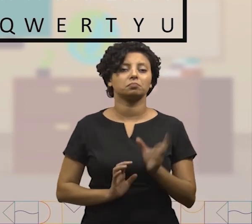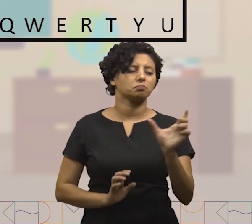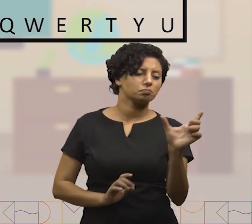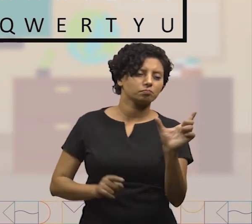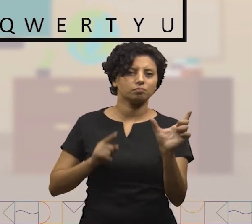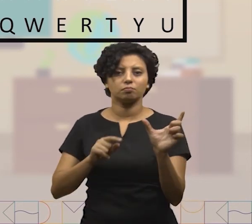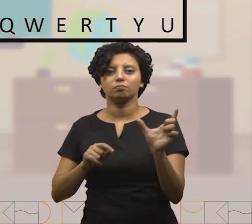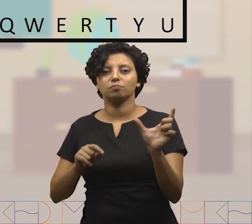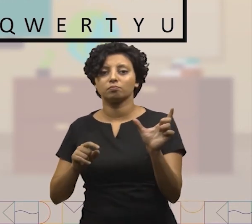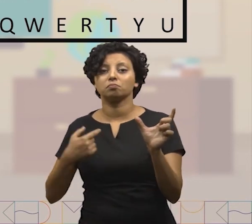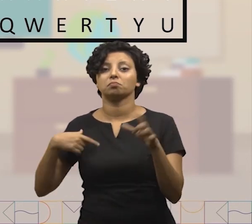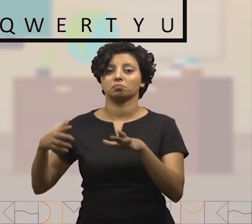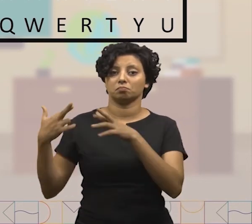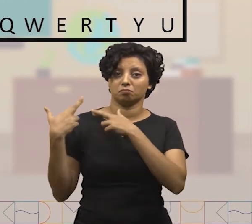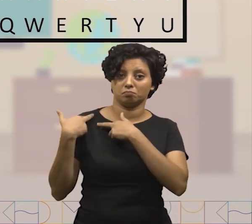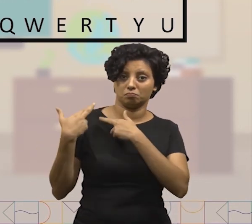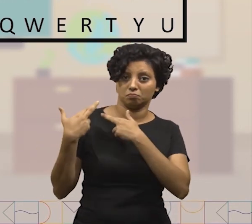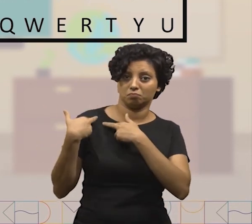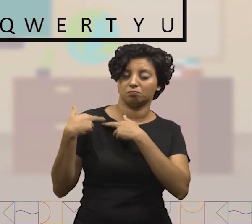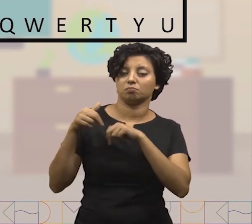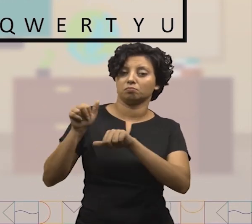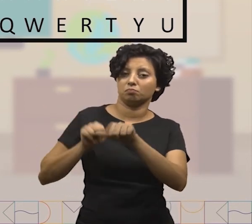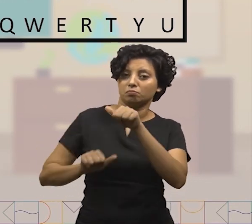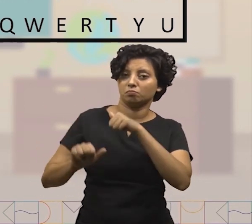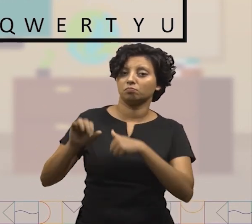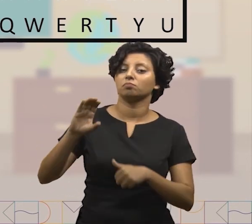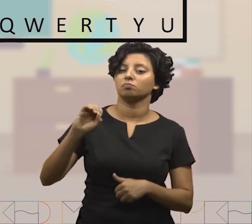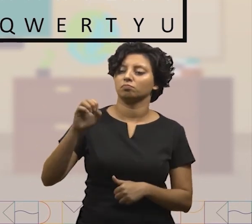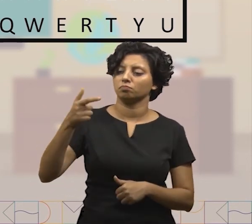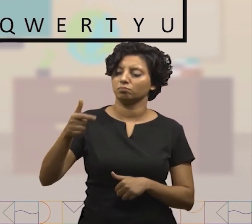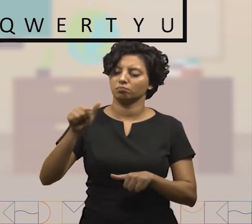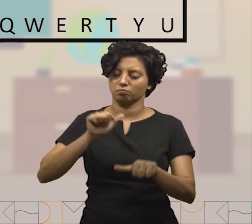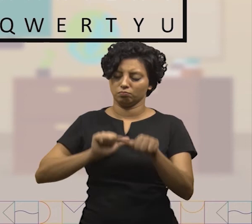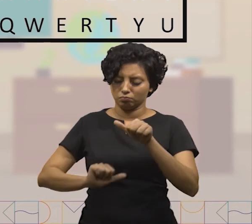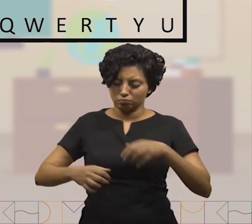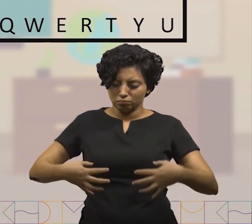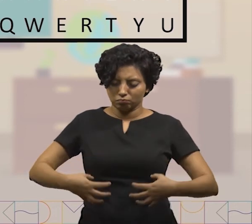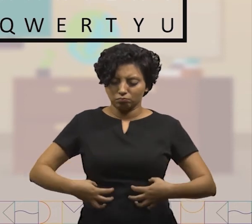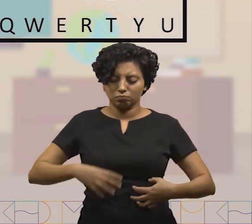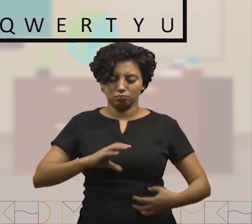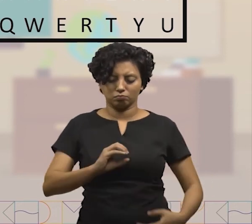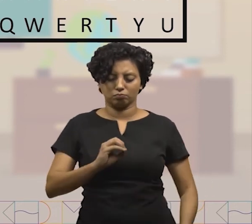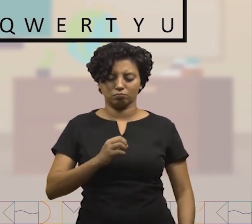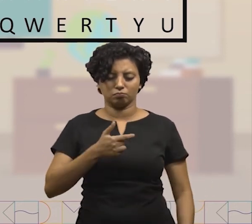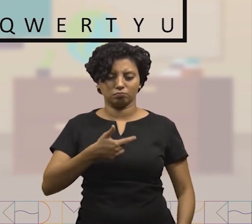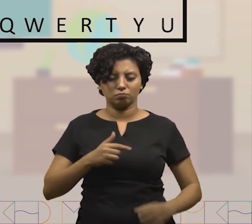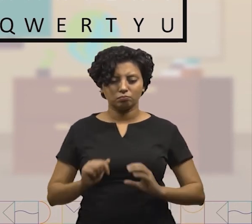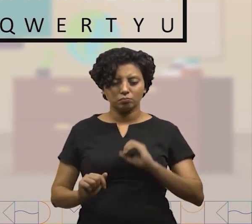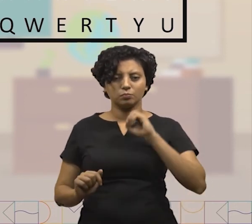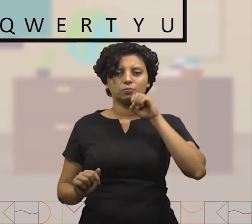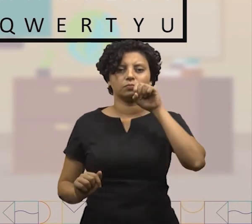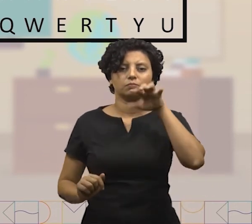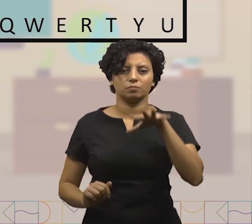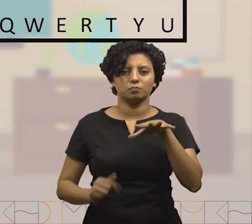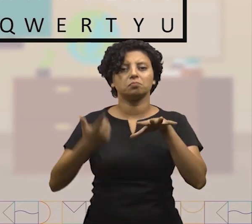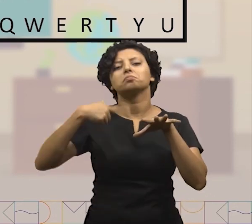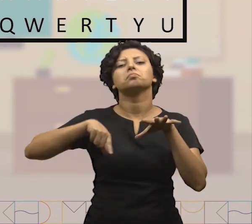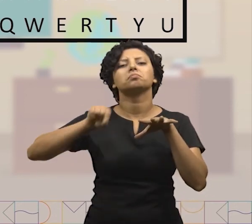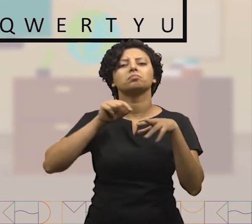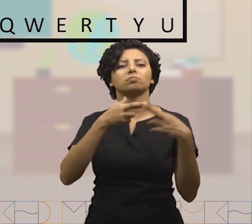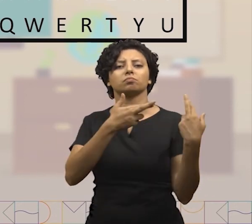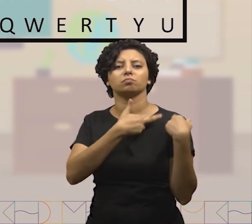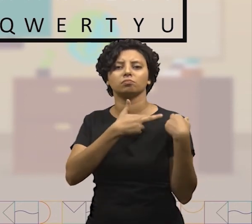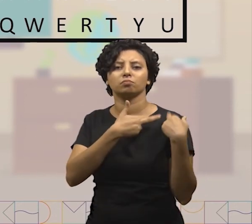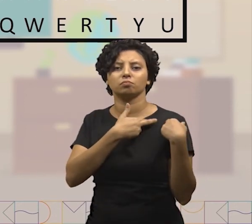Tananana, são responsáveis pela troca gasosa nos pulmões. Então, quem são responsáveis pela troca gasosa